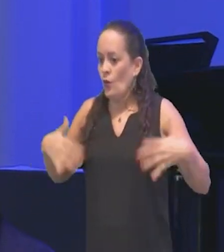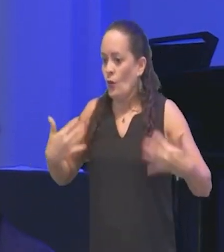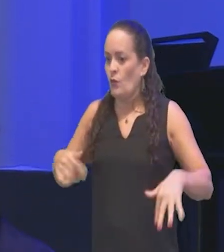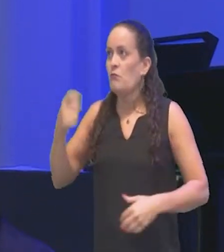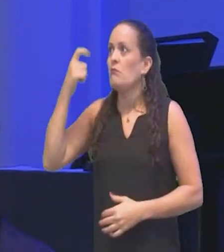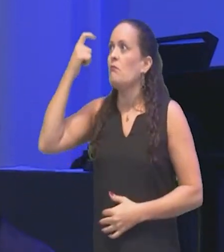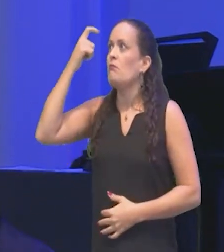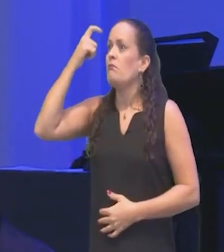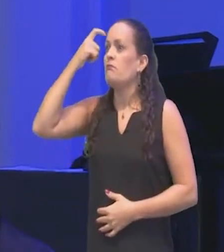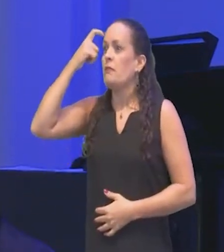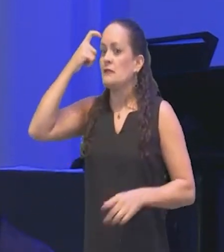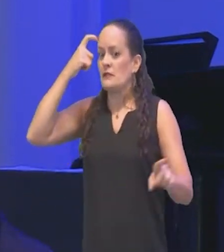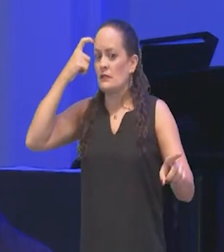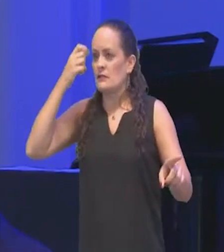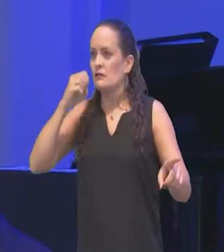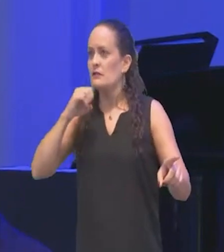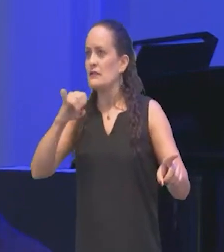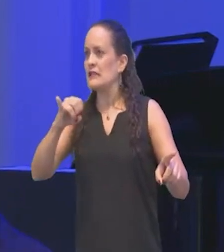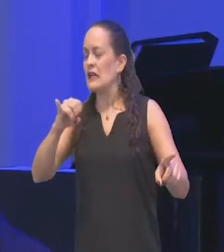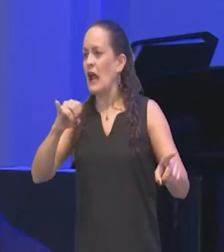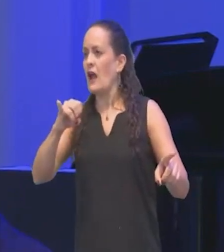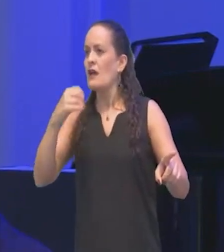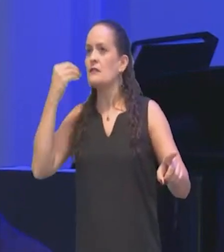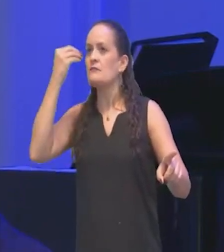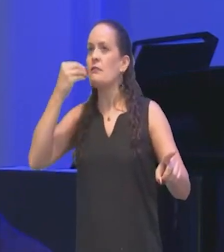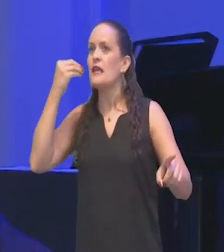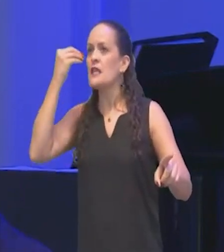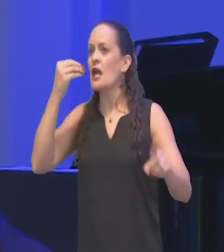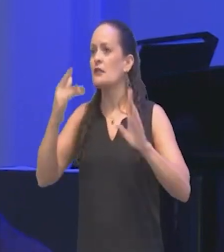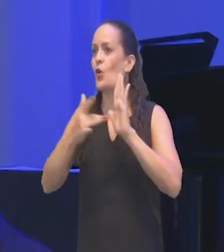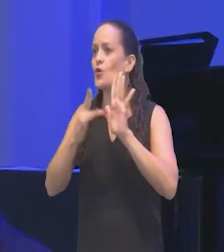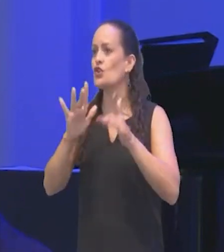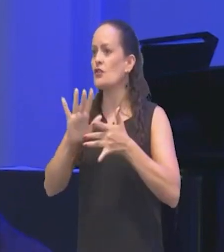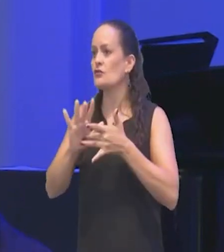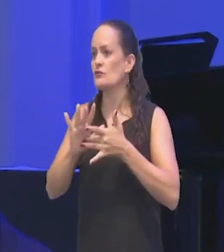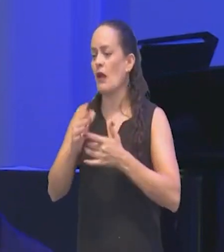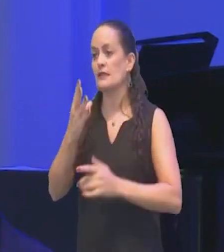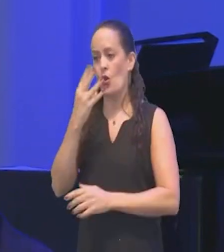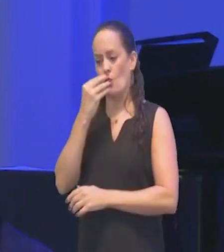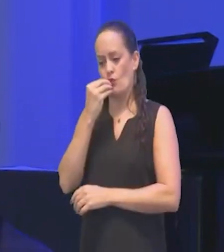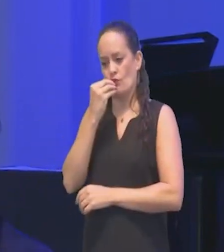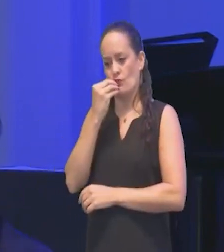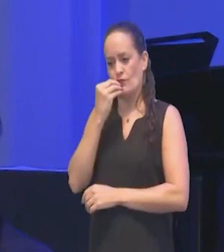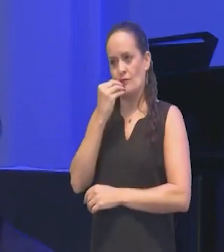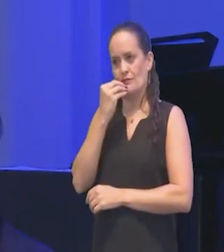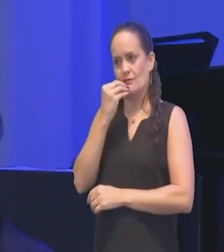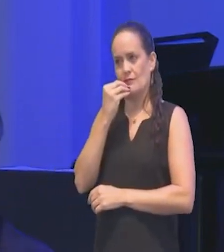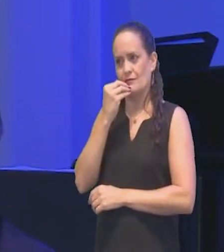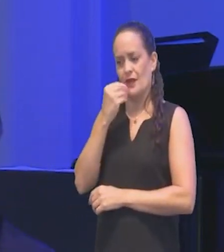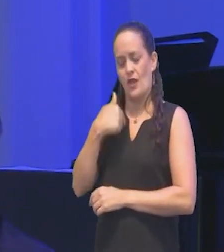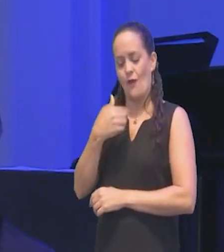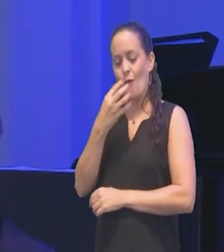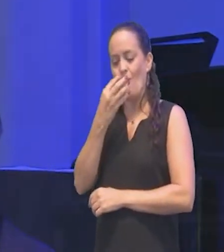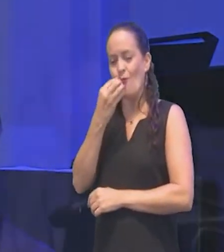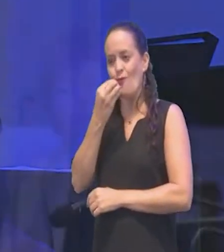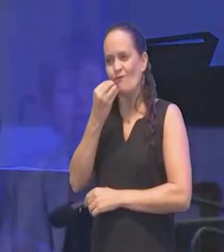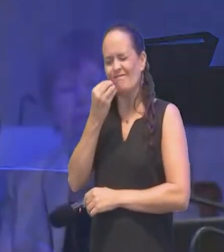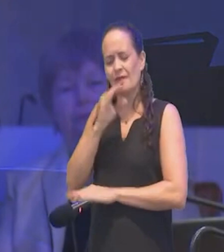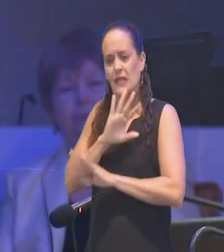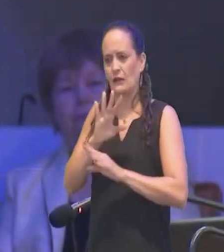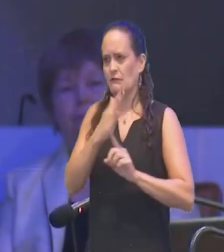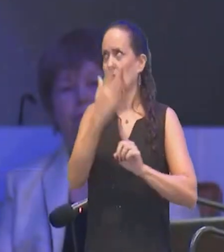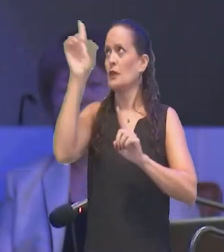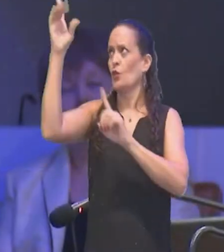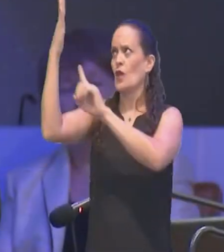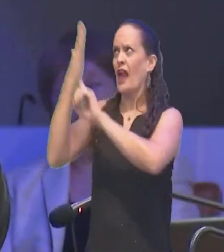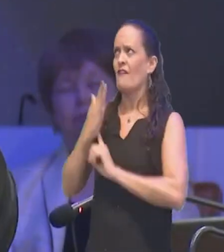de que aquele homem havia tido uma experiência com Jesus, mas guardei comigo aquilo. Não me foi dada nenhuma divina revelação,